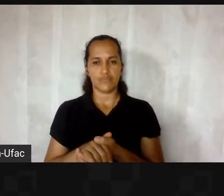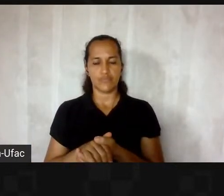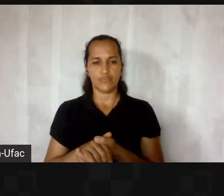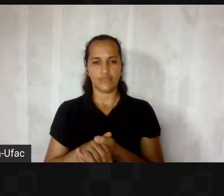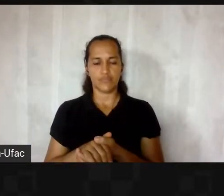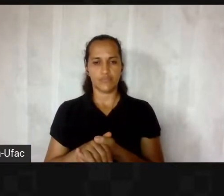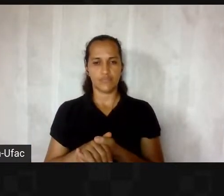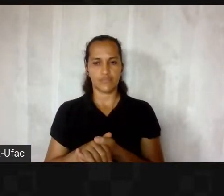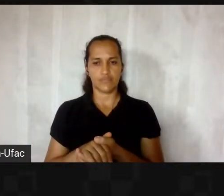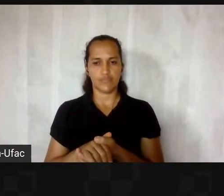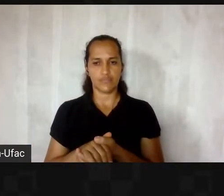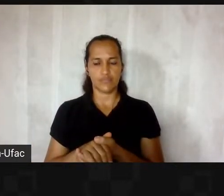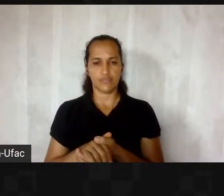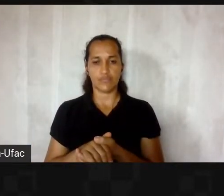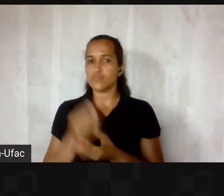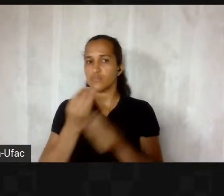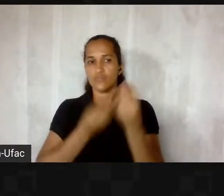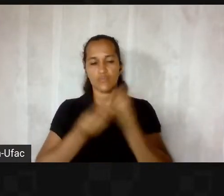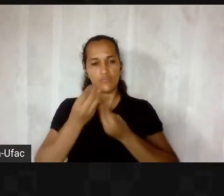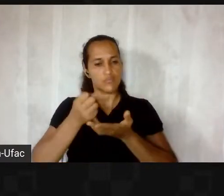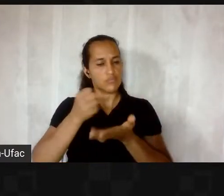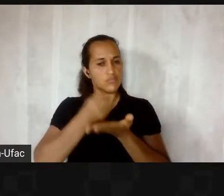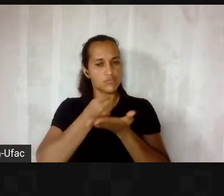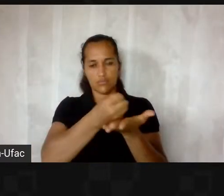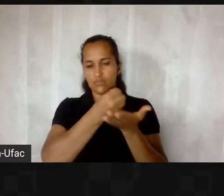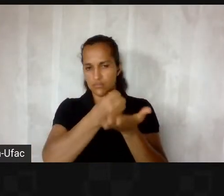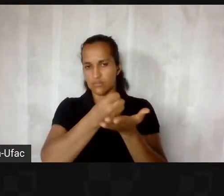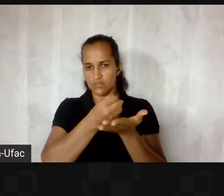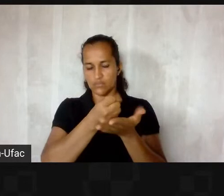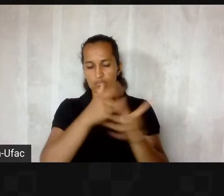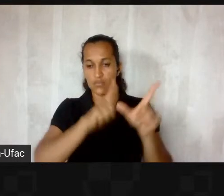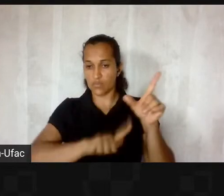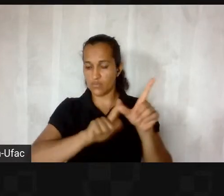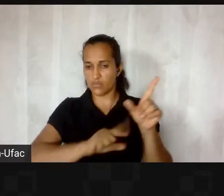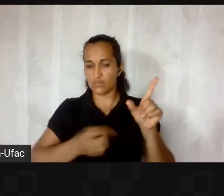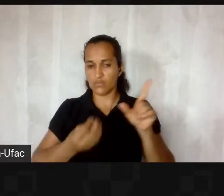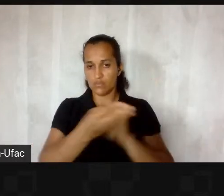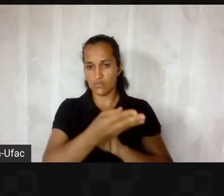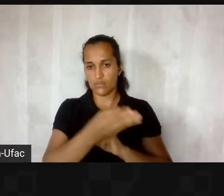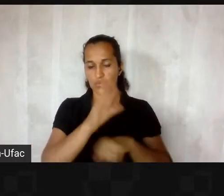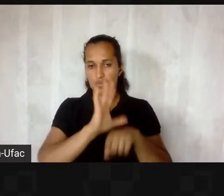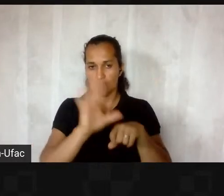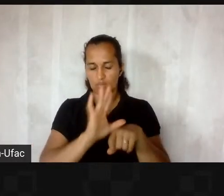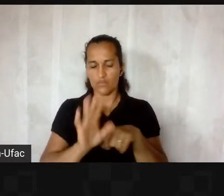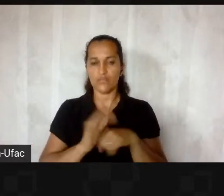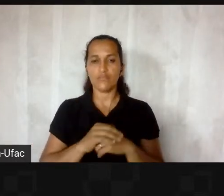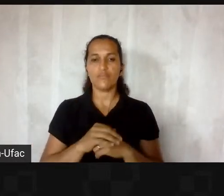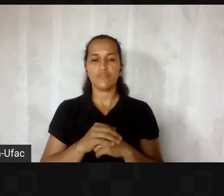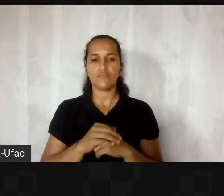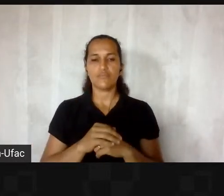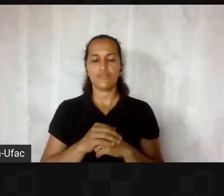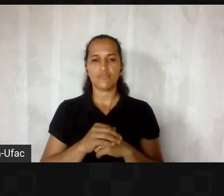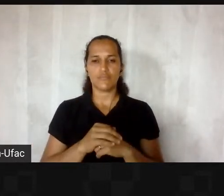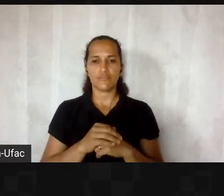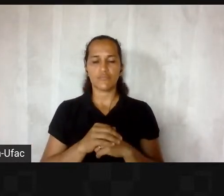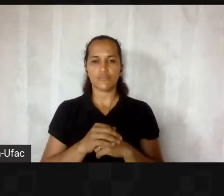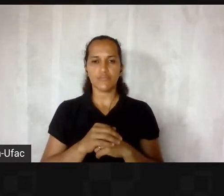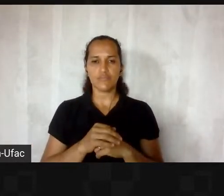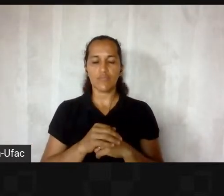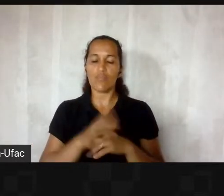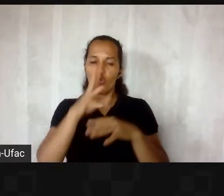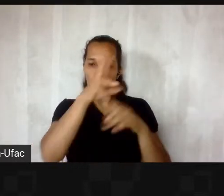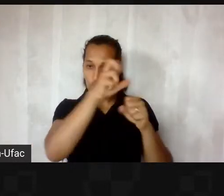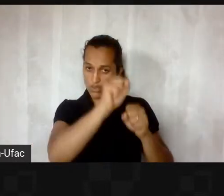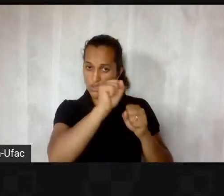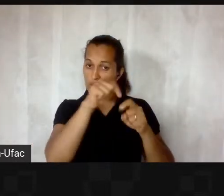As contribuições de letras têm sido fortalecer e